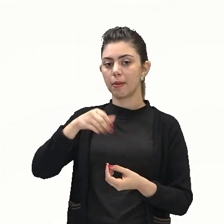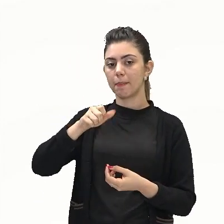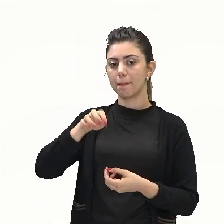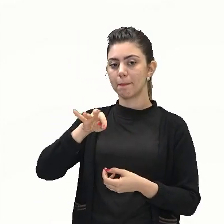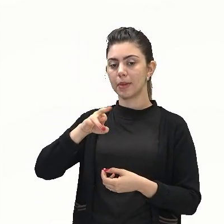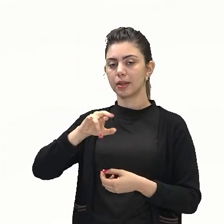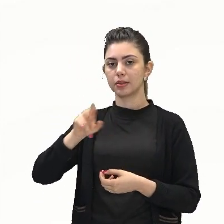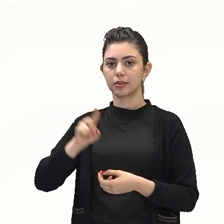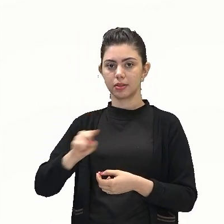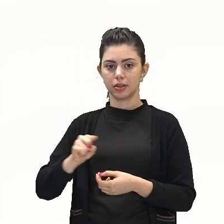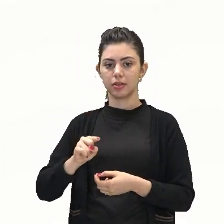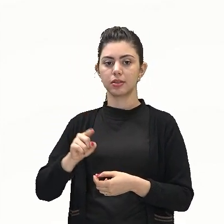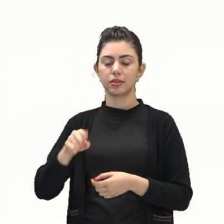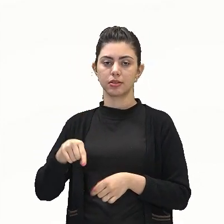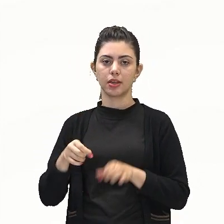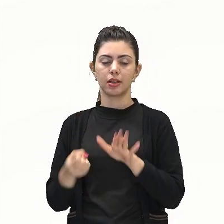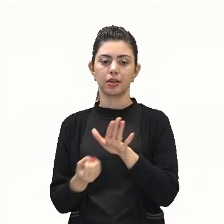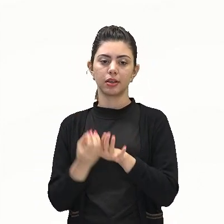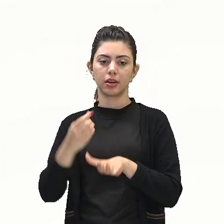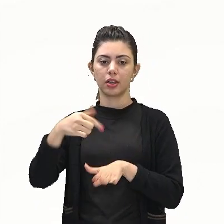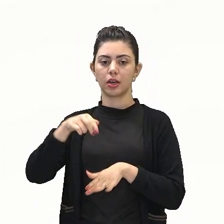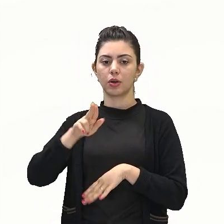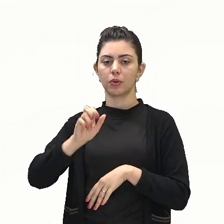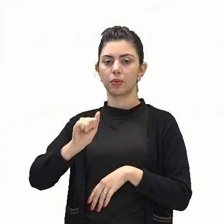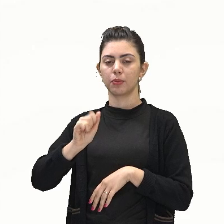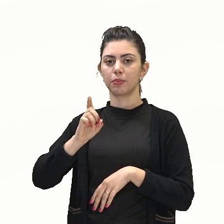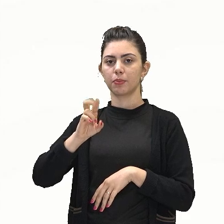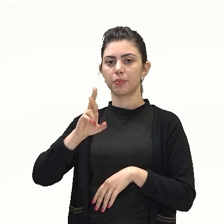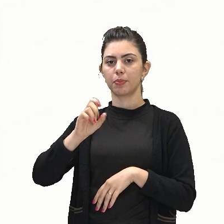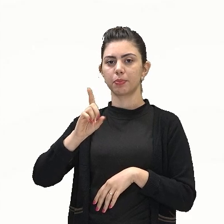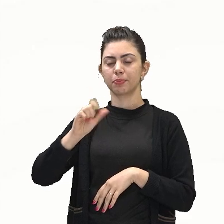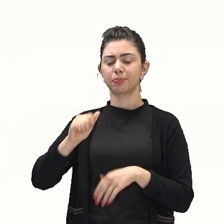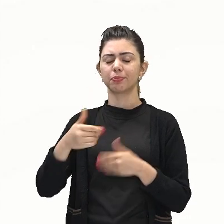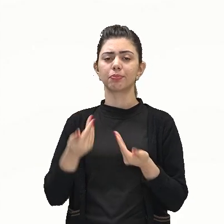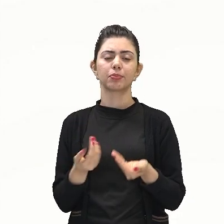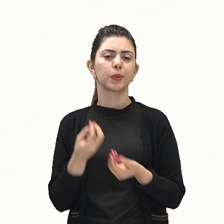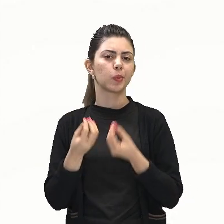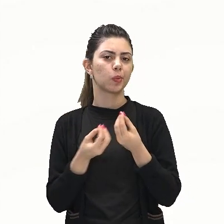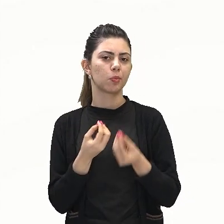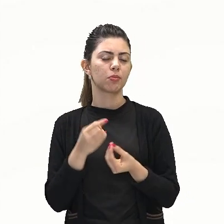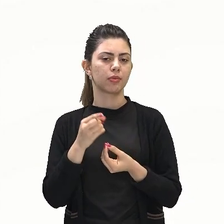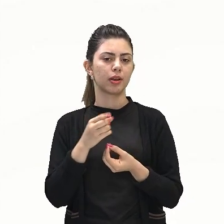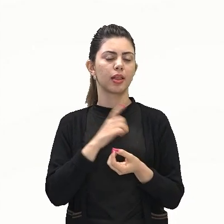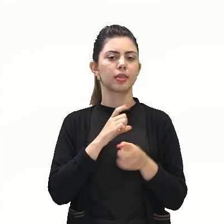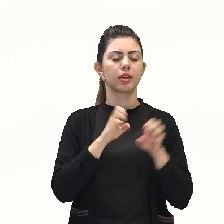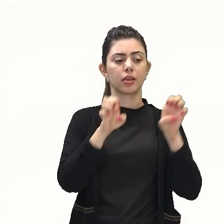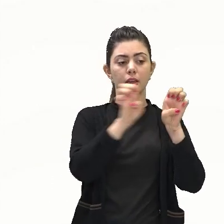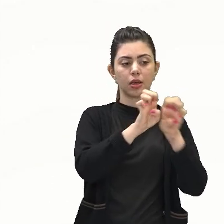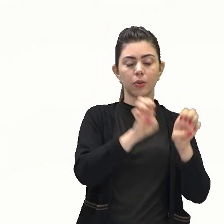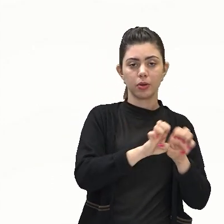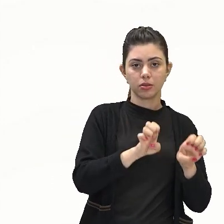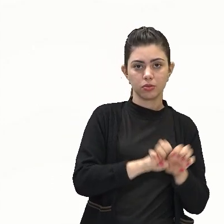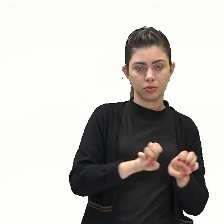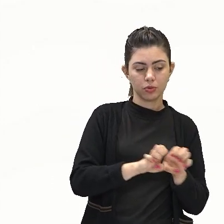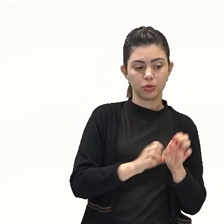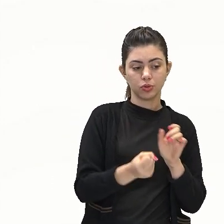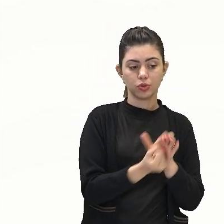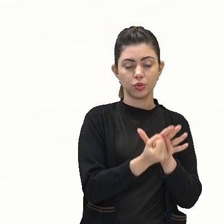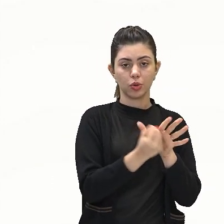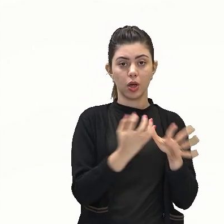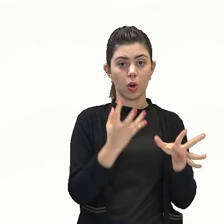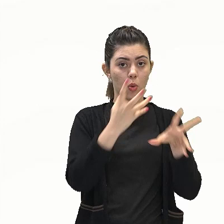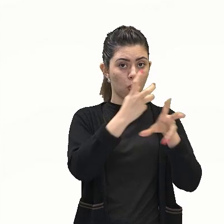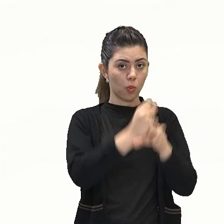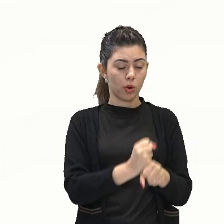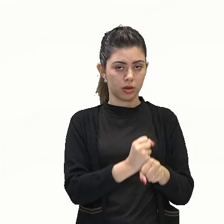matriz quadrada. Ou seja, meu número de equações, tá? Se